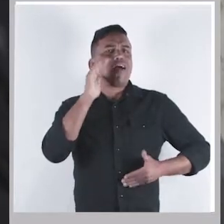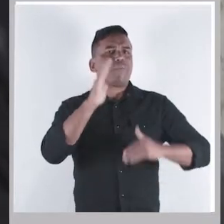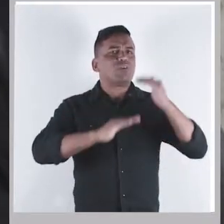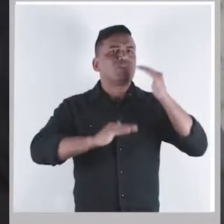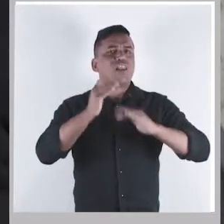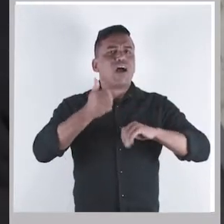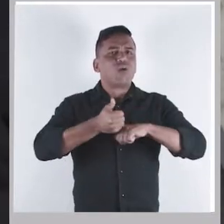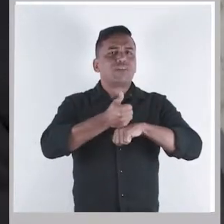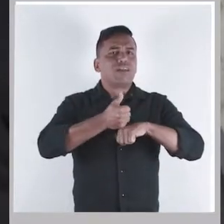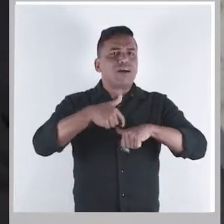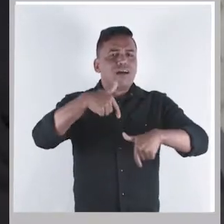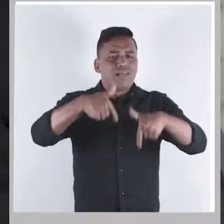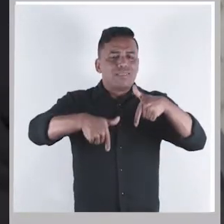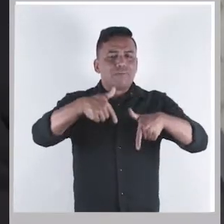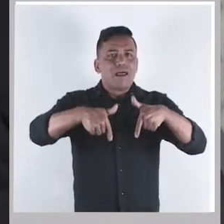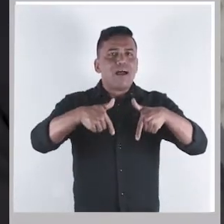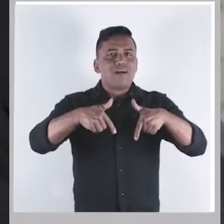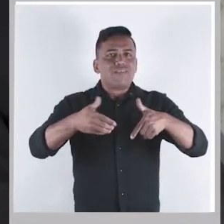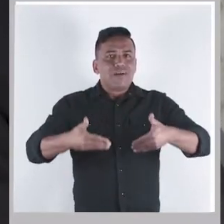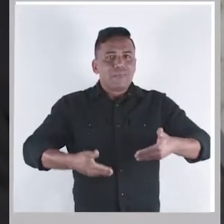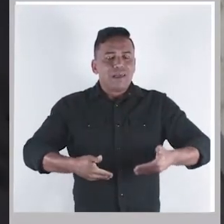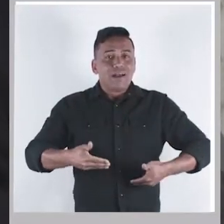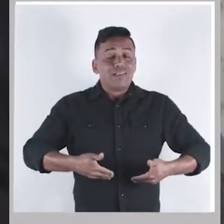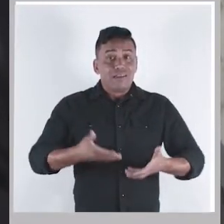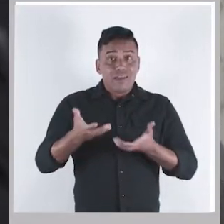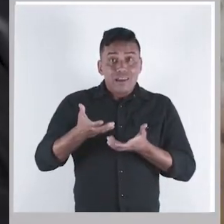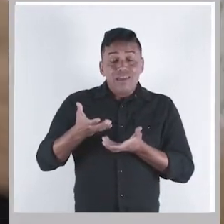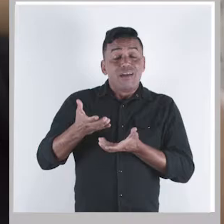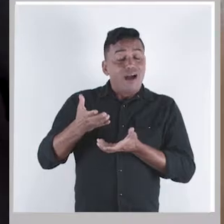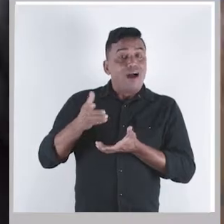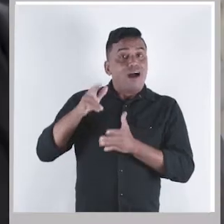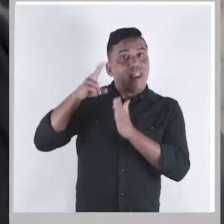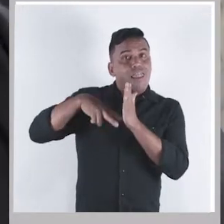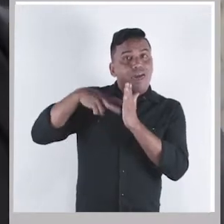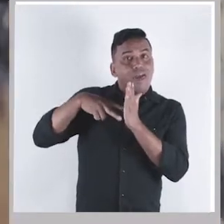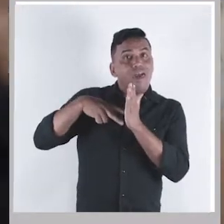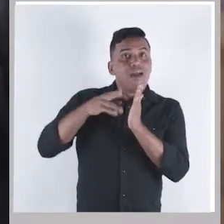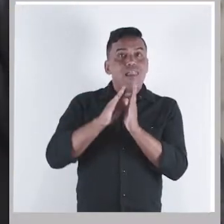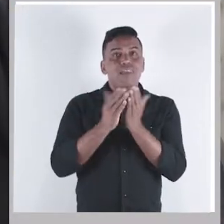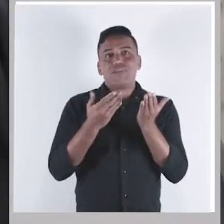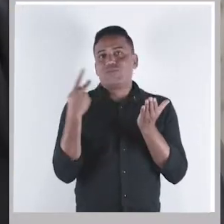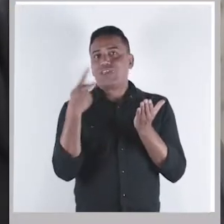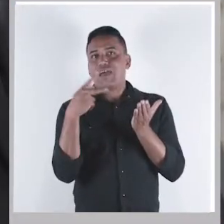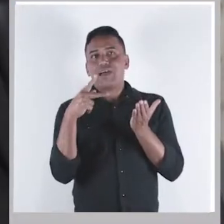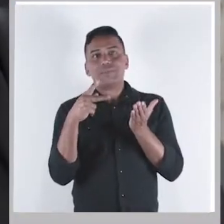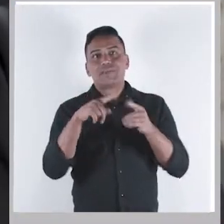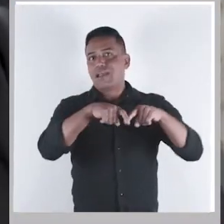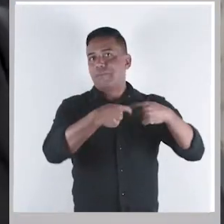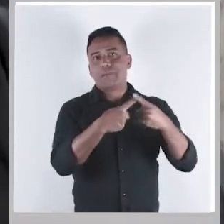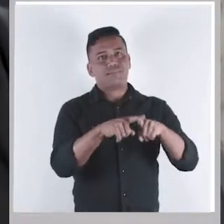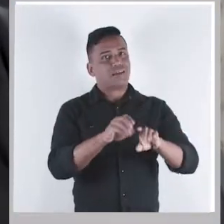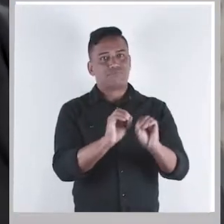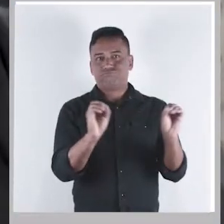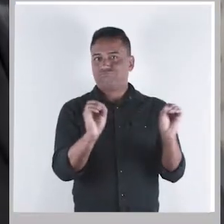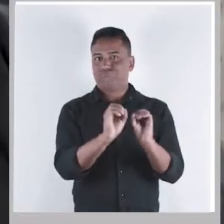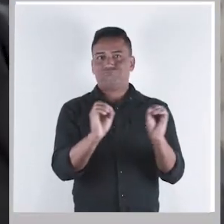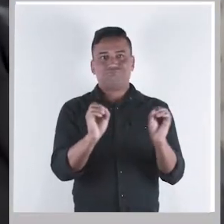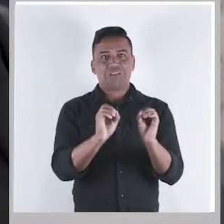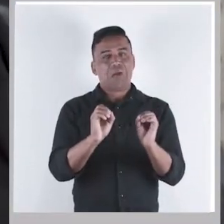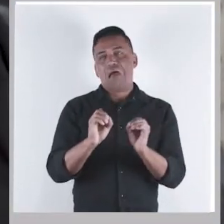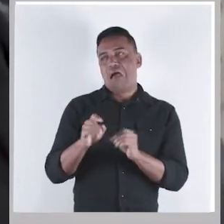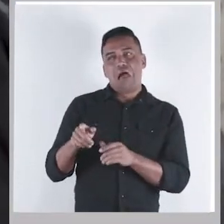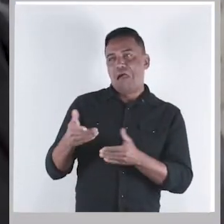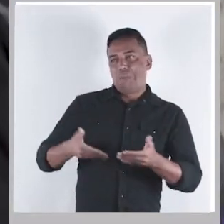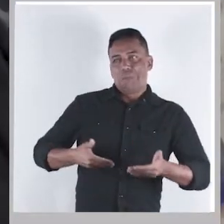Aninha lia. Se ela não gostava de água com açúcar, o que ela lia? Muito provavelmente a Aninha podia ler Guimarães Rosa. E